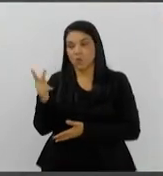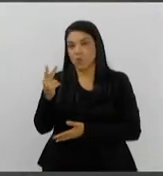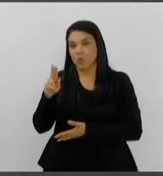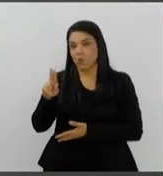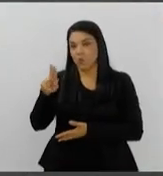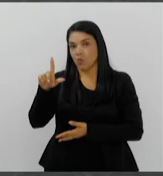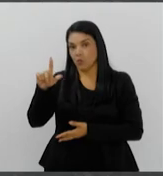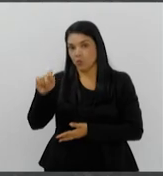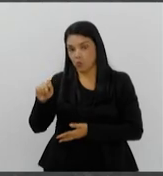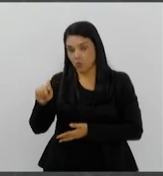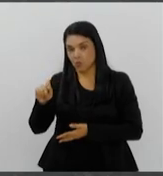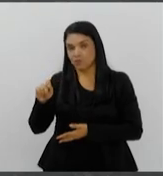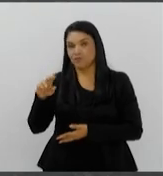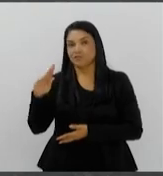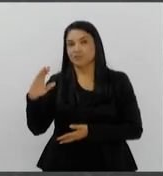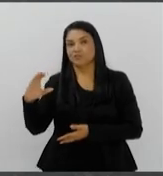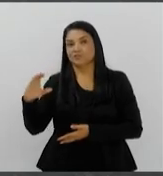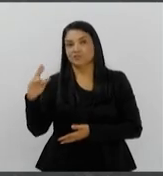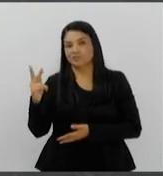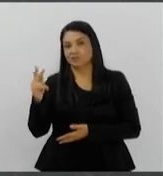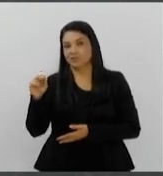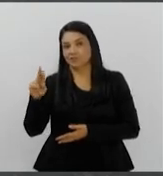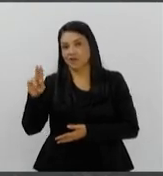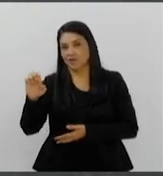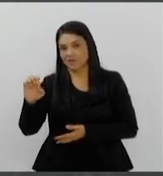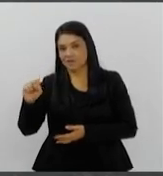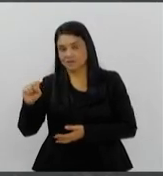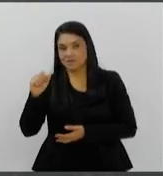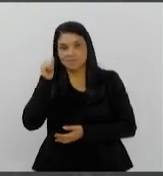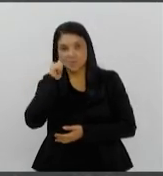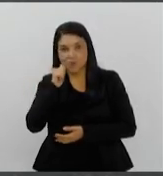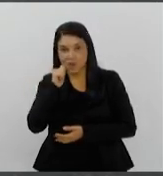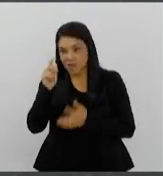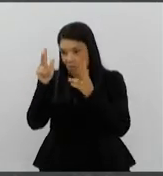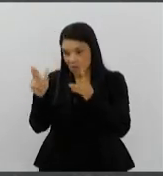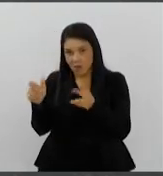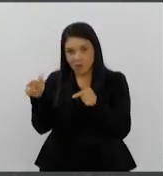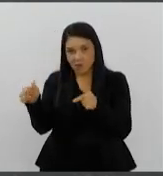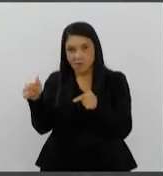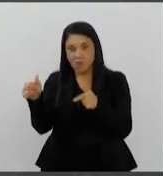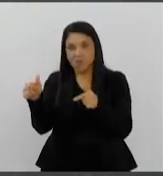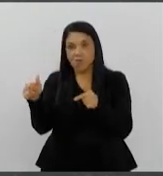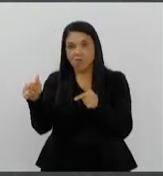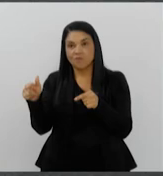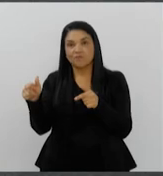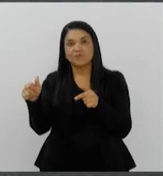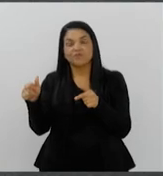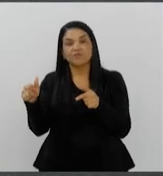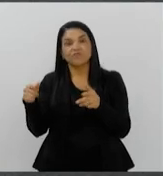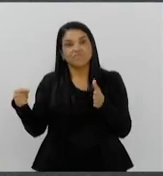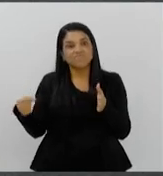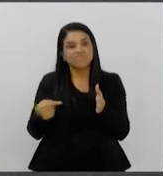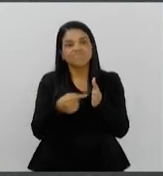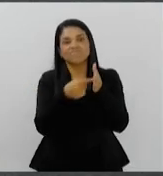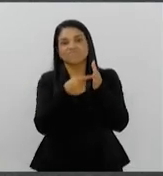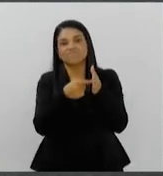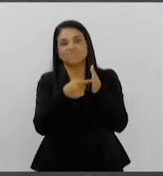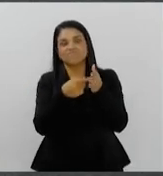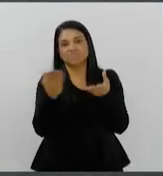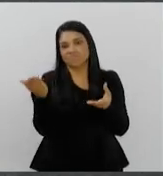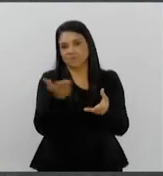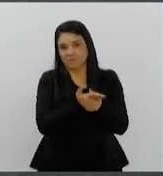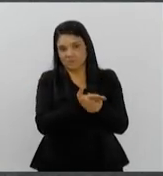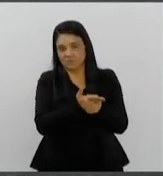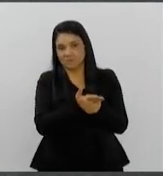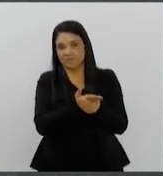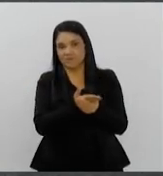de Janeiro, está mantendo aberto contra essa servidora uma sindicância justamente para impedir que